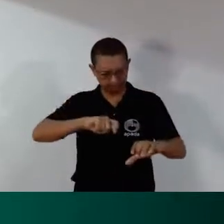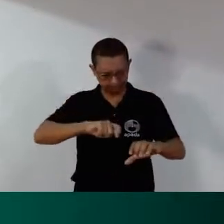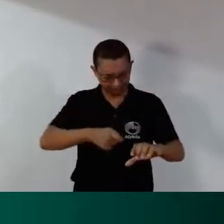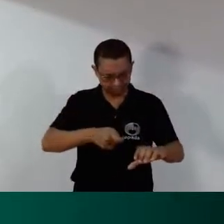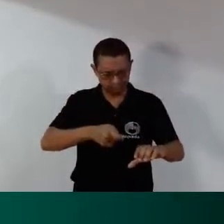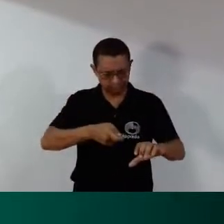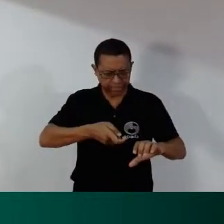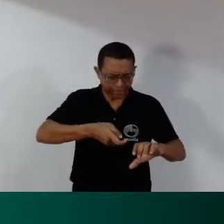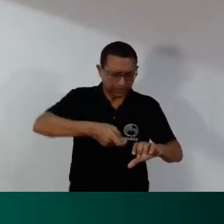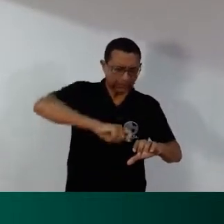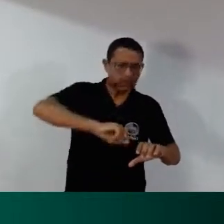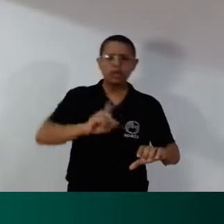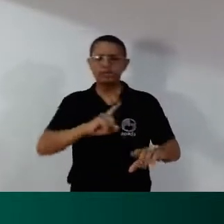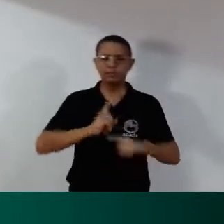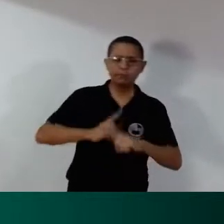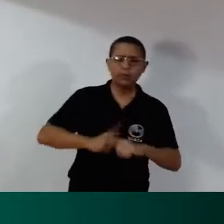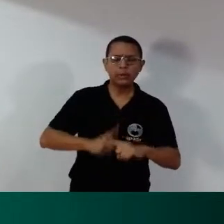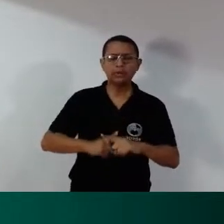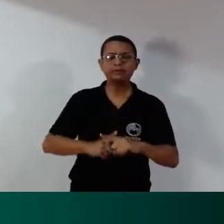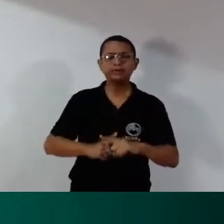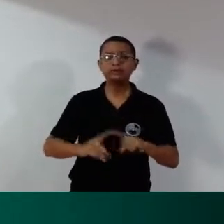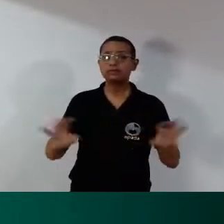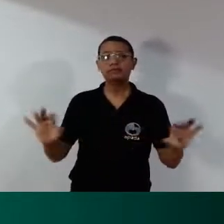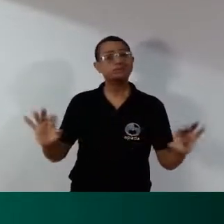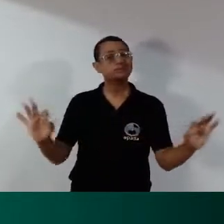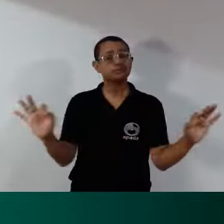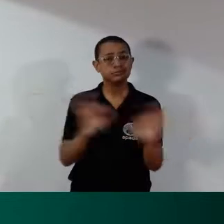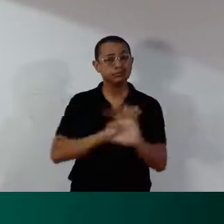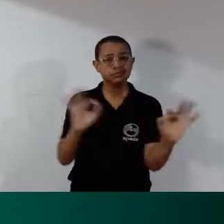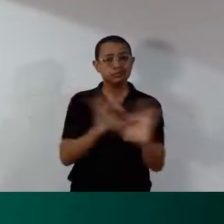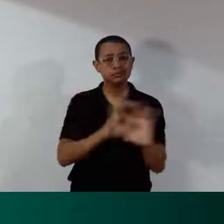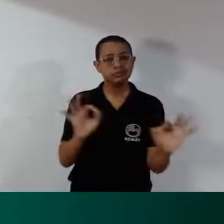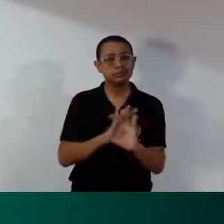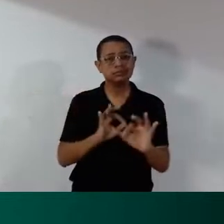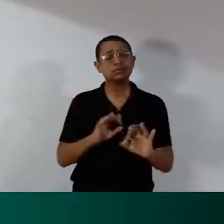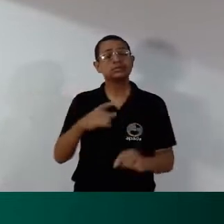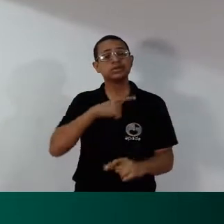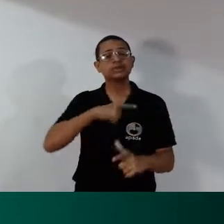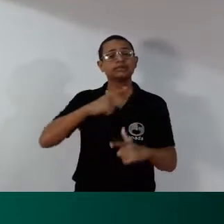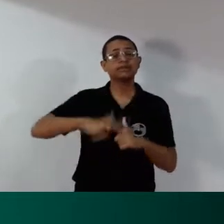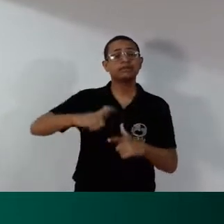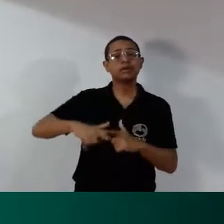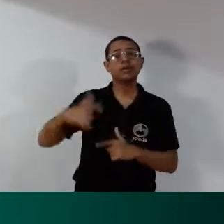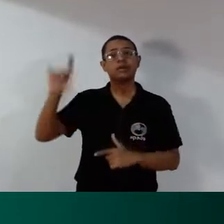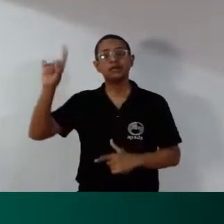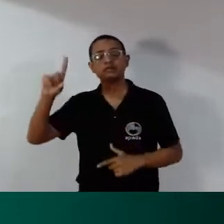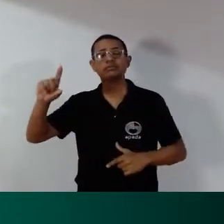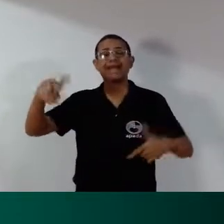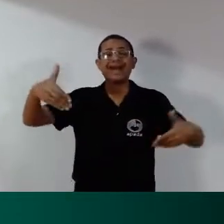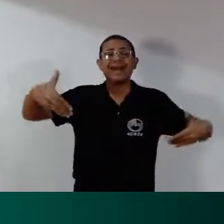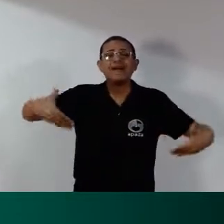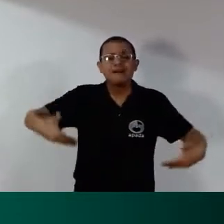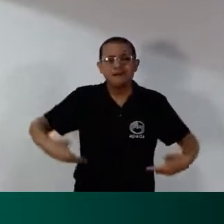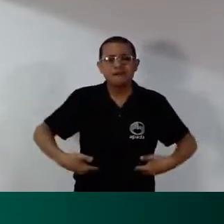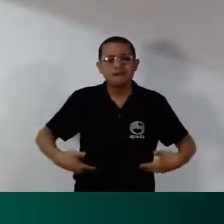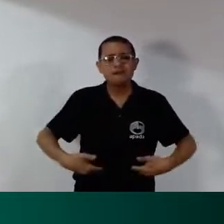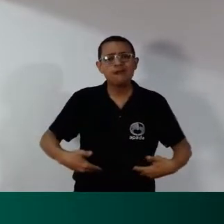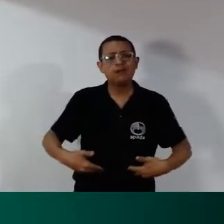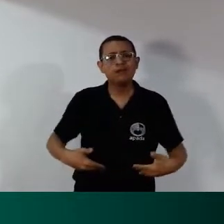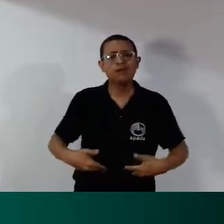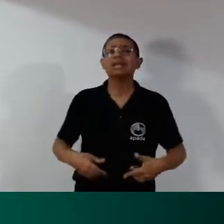parafuso Então passa por um problema também a fome ela Cola não só colabora